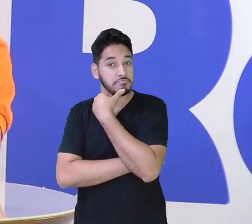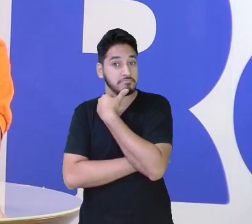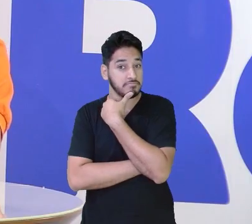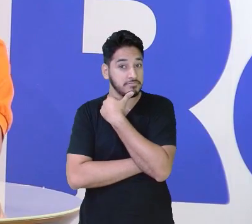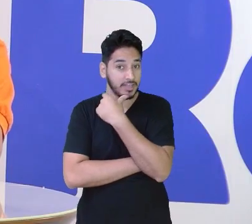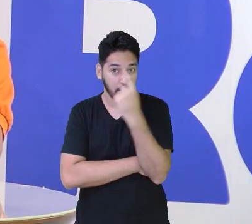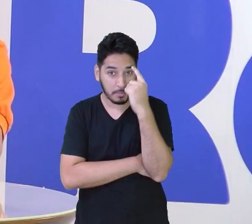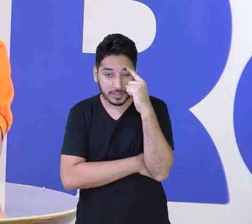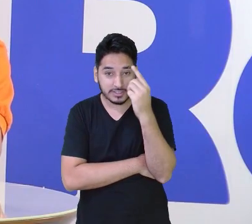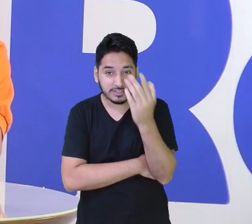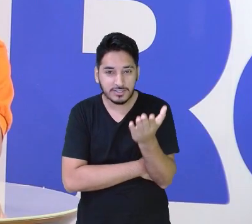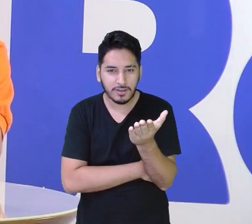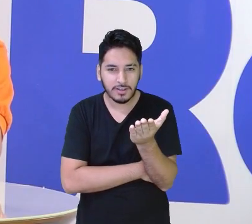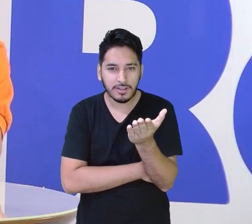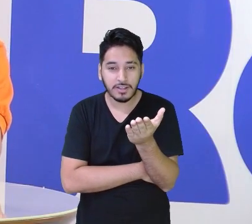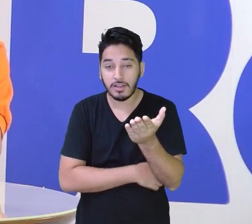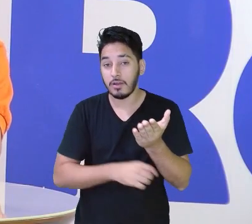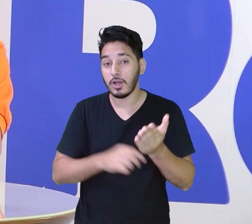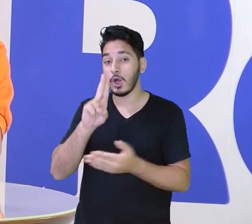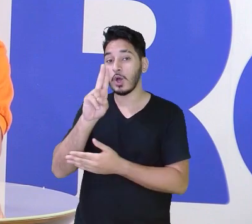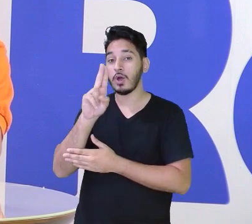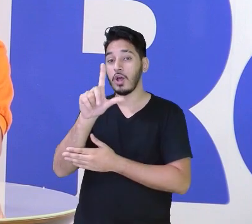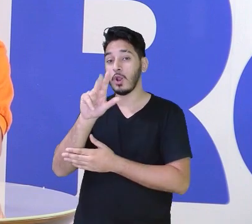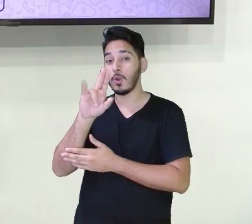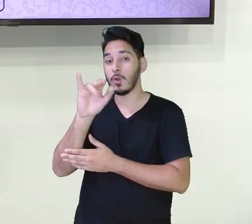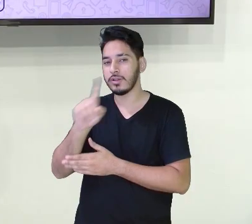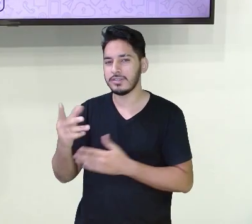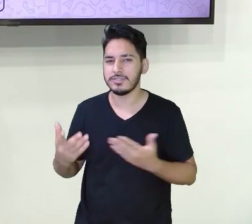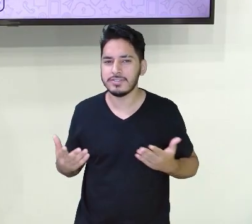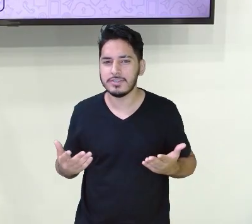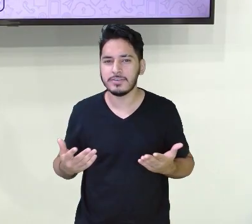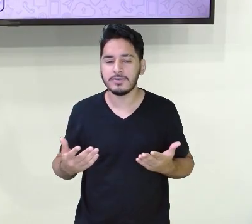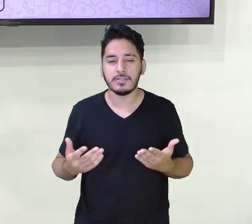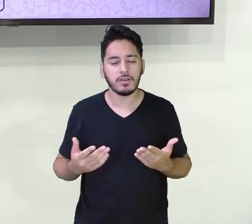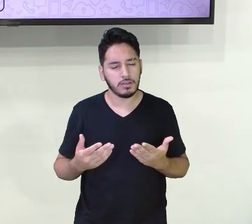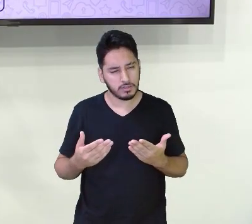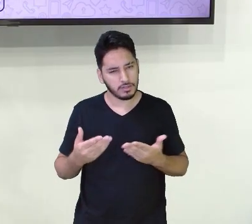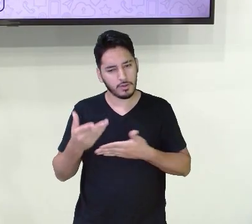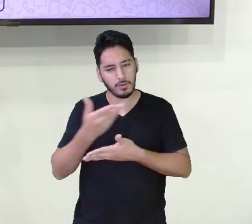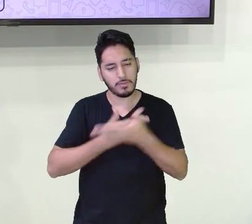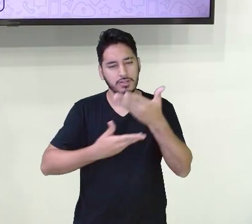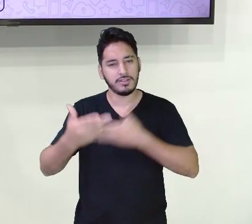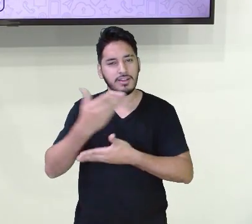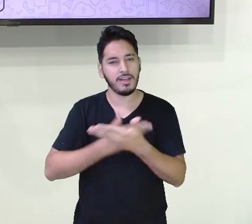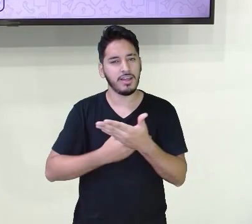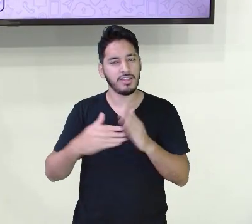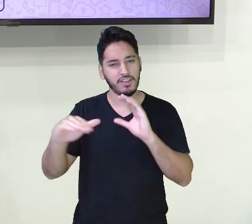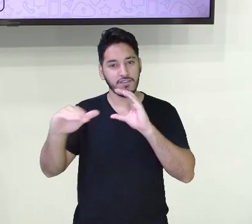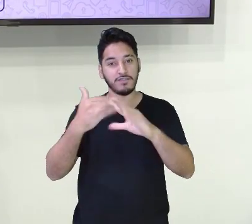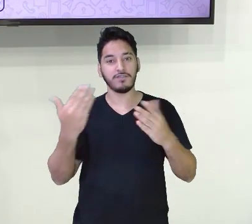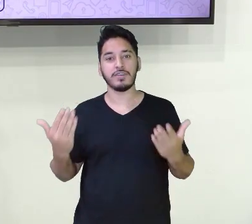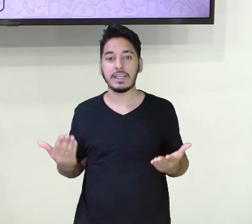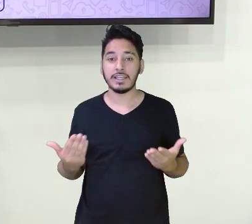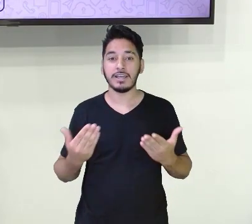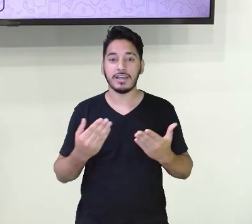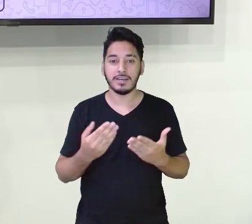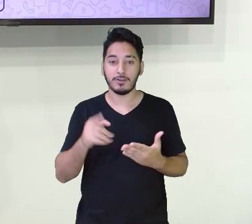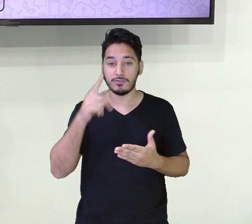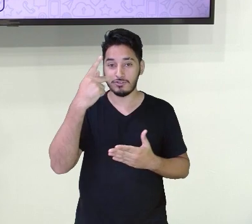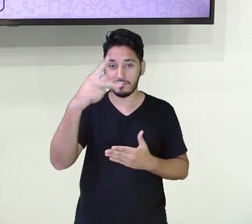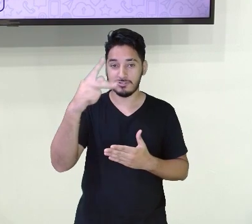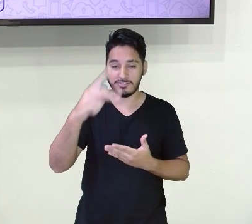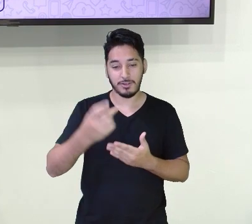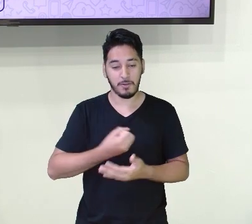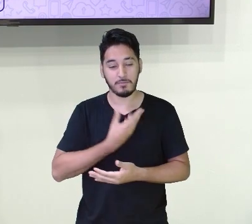pessoalmente. Nossa. Será que não pode ser Luiz? Será, Luiz? Compartilha com a gente, vai ser um prazer, né? O